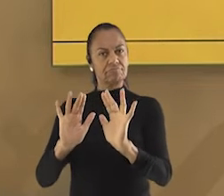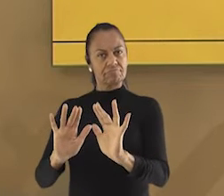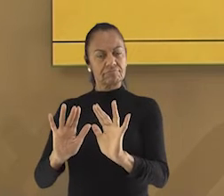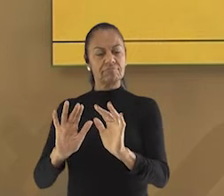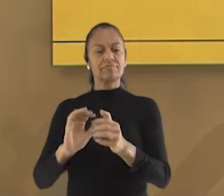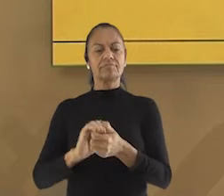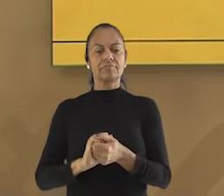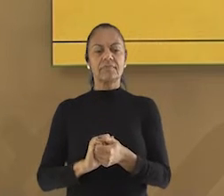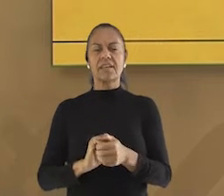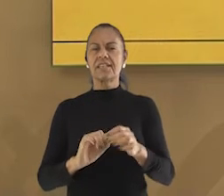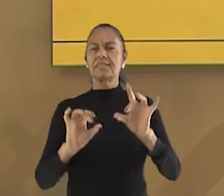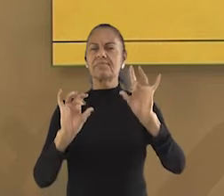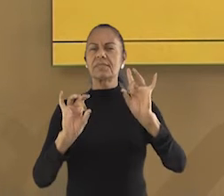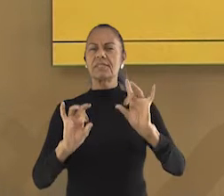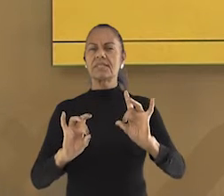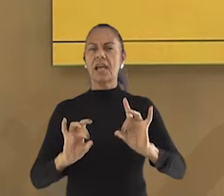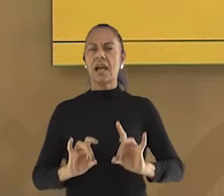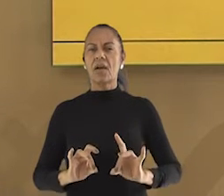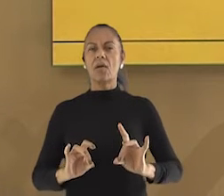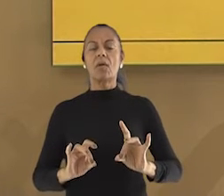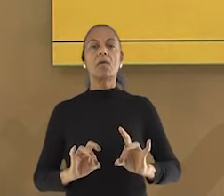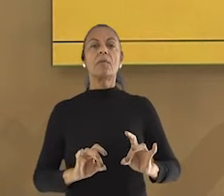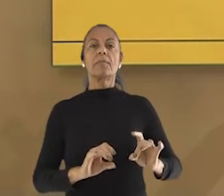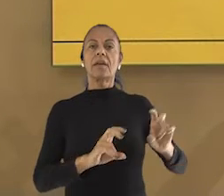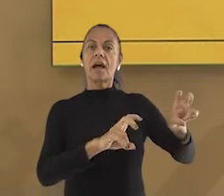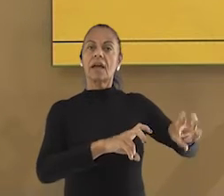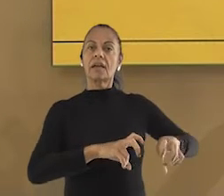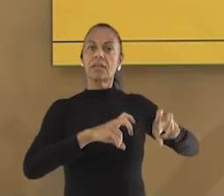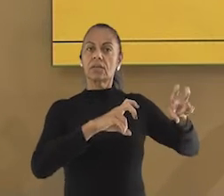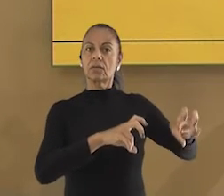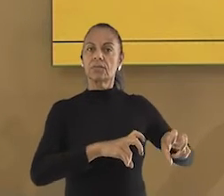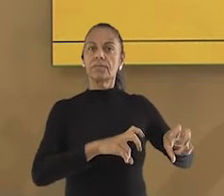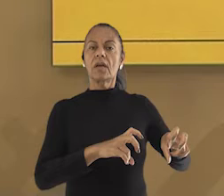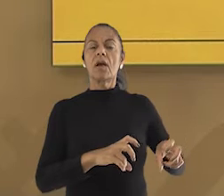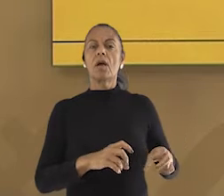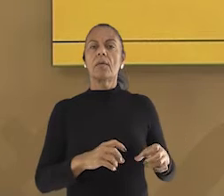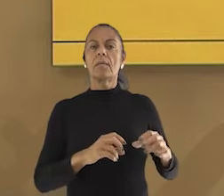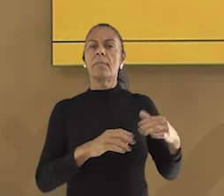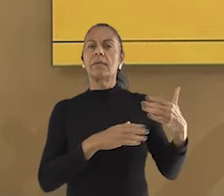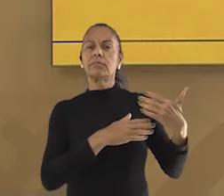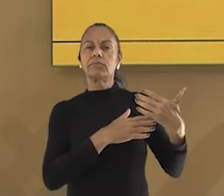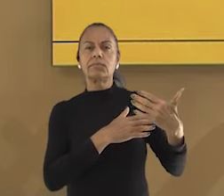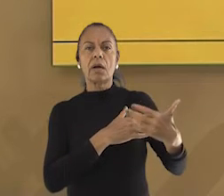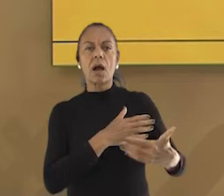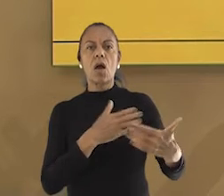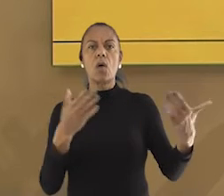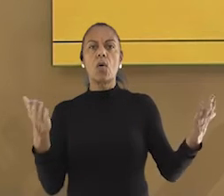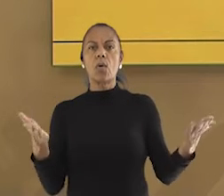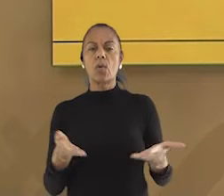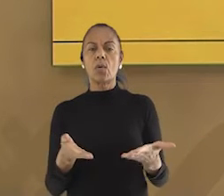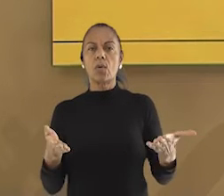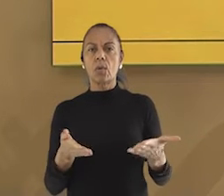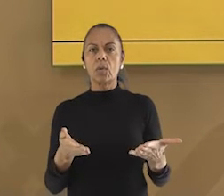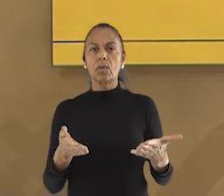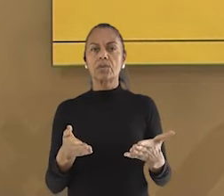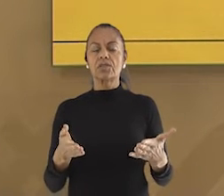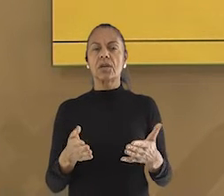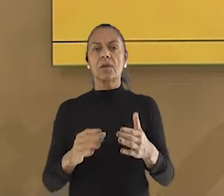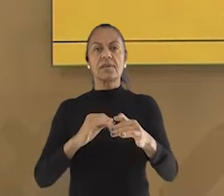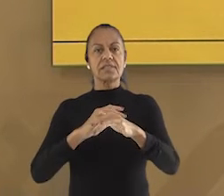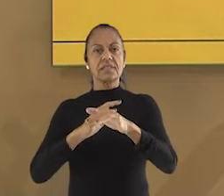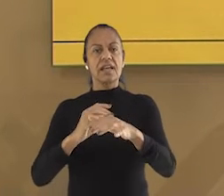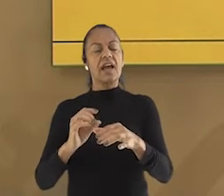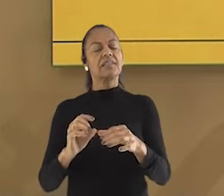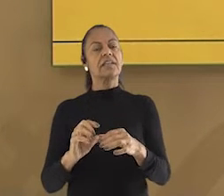região, especialmente pela produção agrícola. Hoje é uma cidade referência também, mas que enfrenta